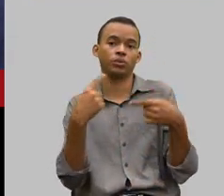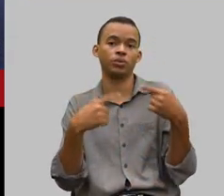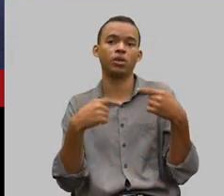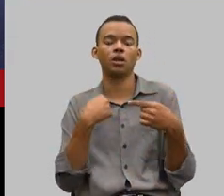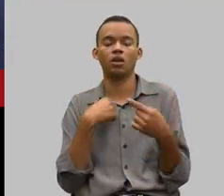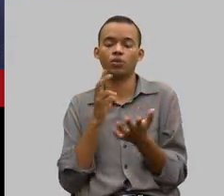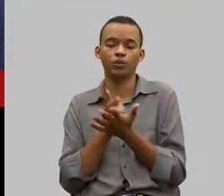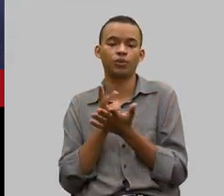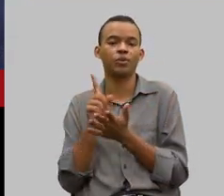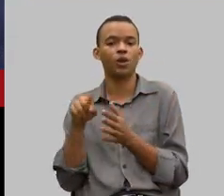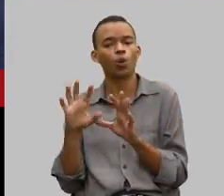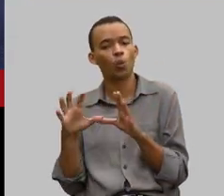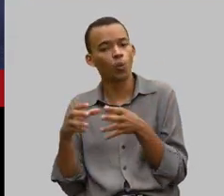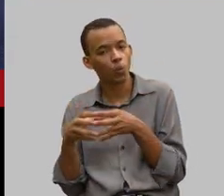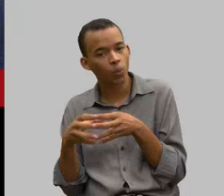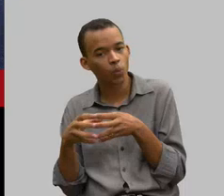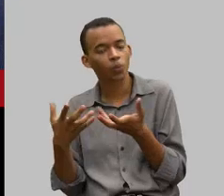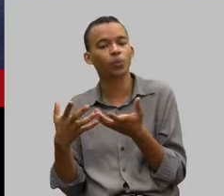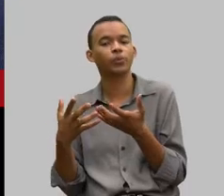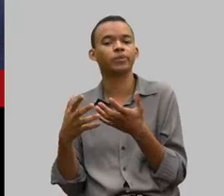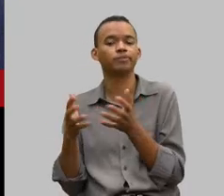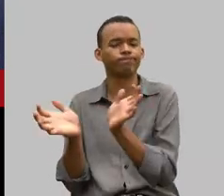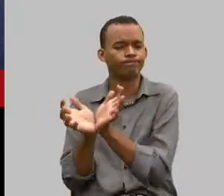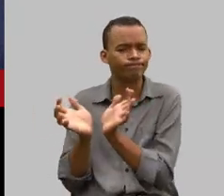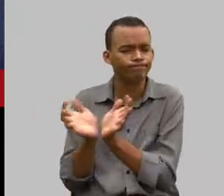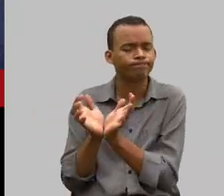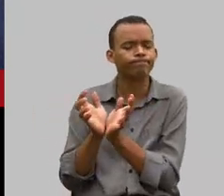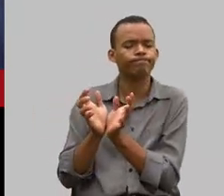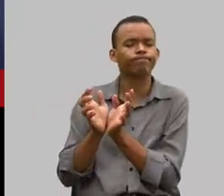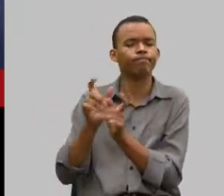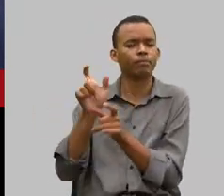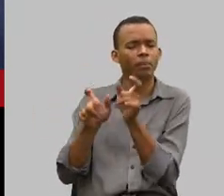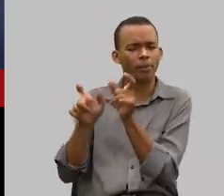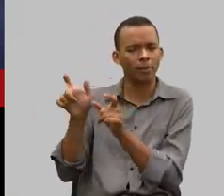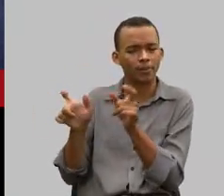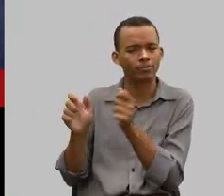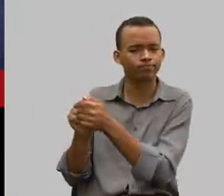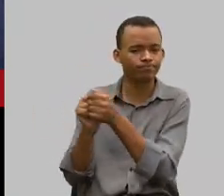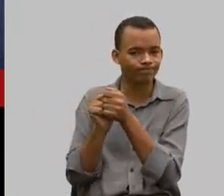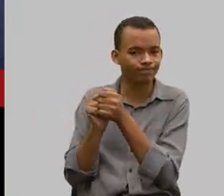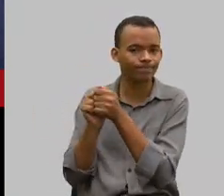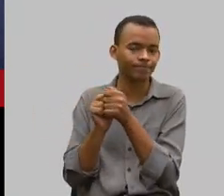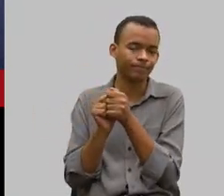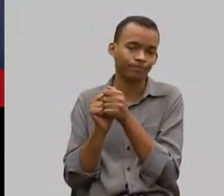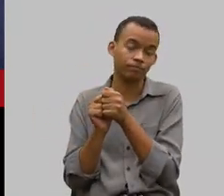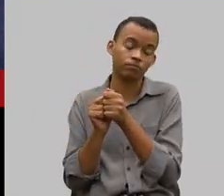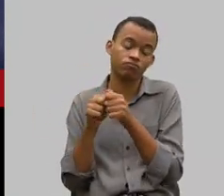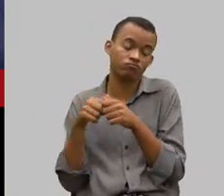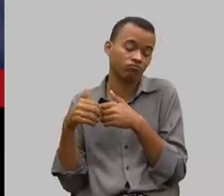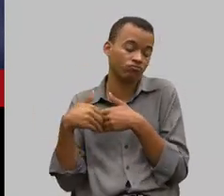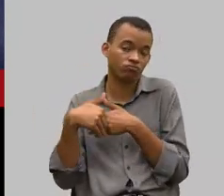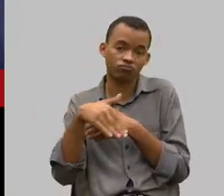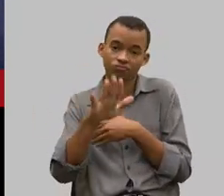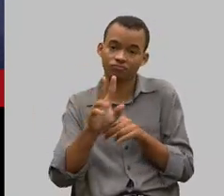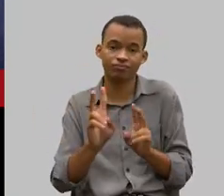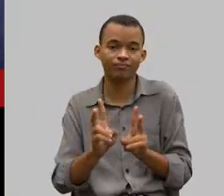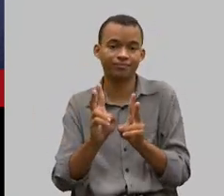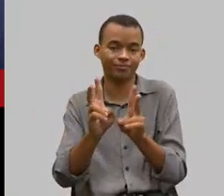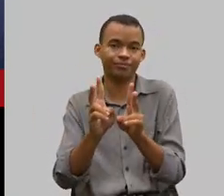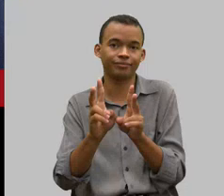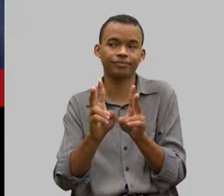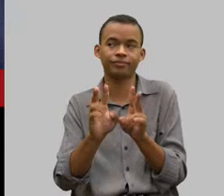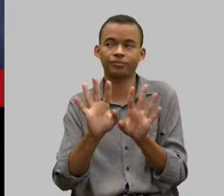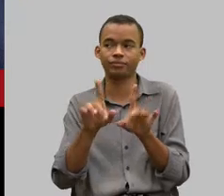né Eu trabalho com time com grupo com pessoas e não será diferente mas fica uma